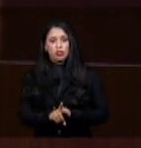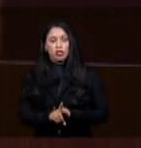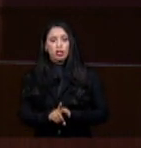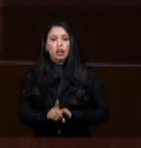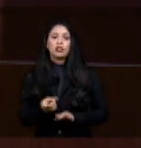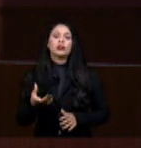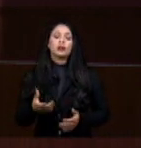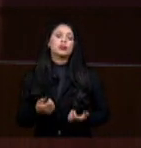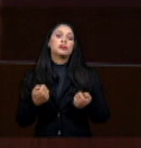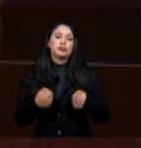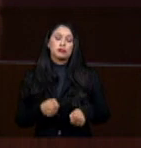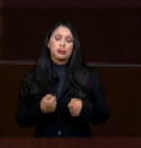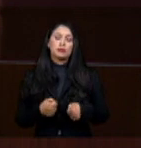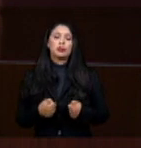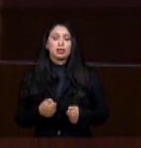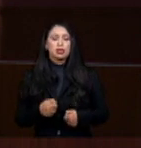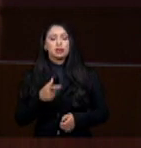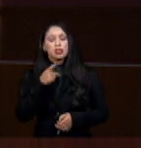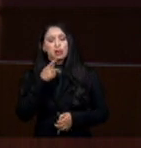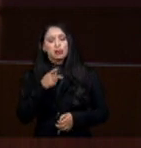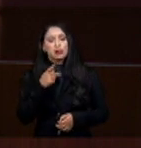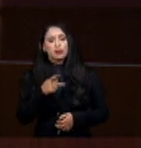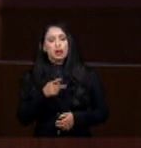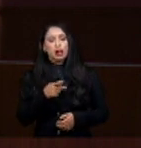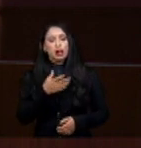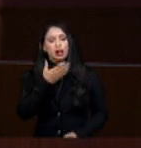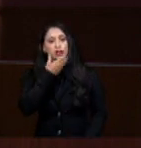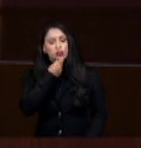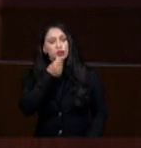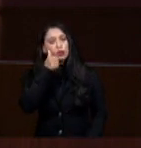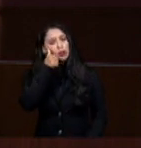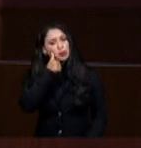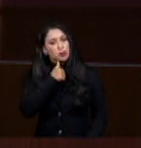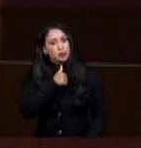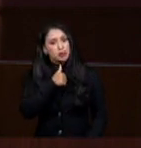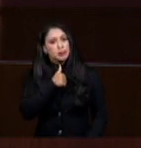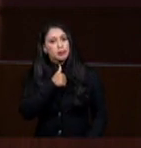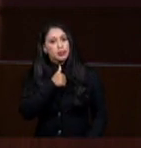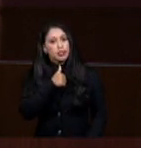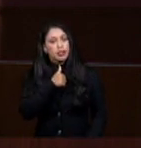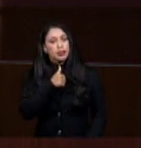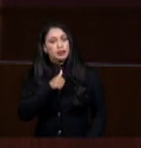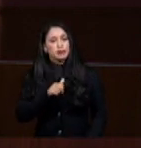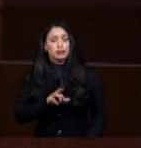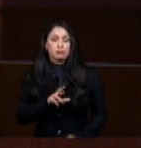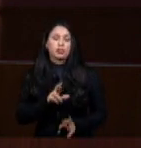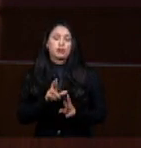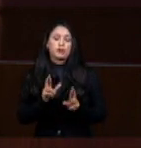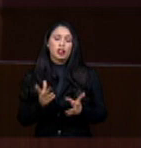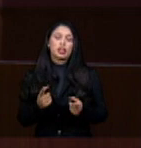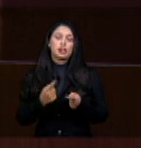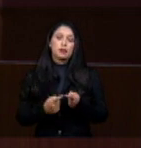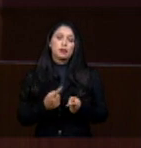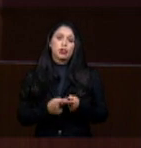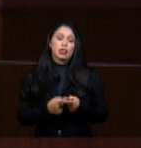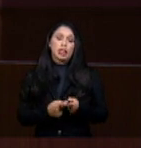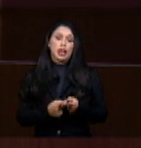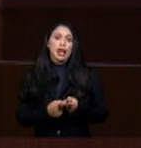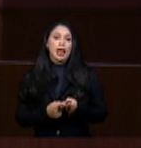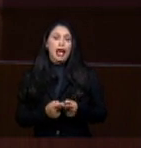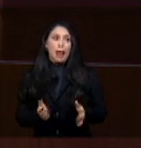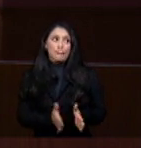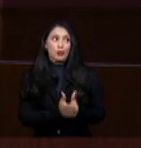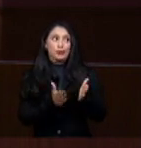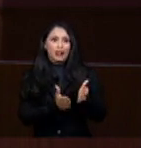a gente vai precisar falar de gênero porque a pobreza no Brasil ela tem gênero